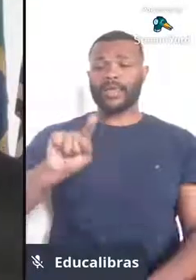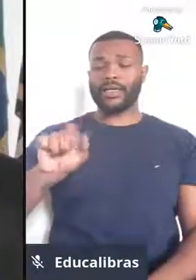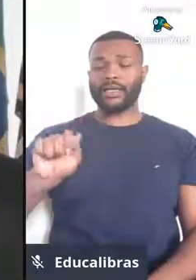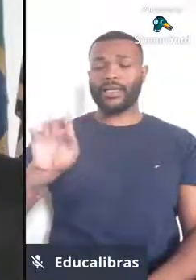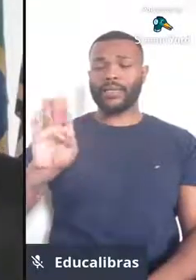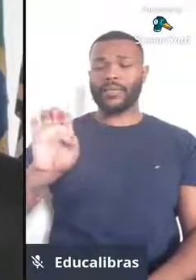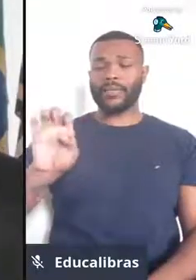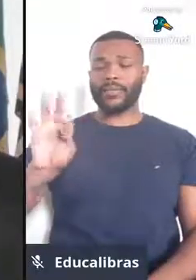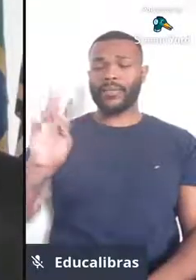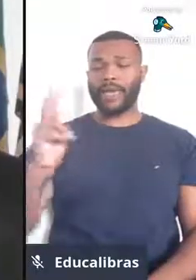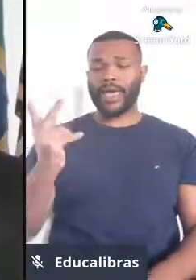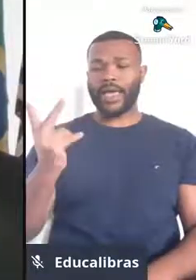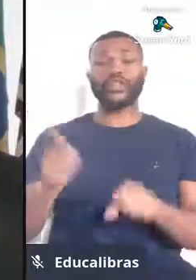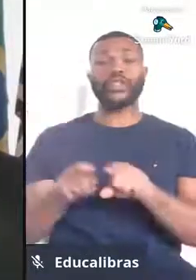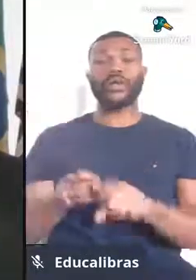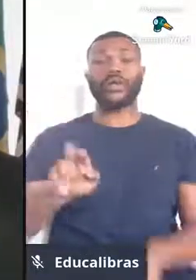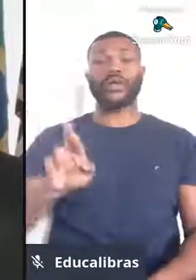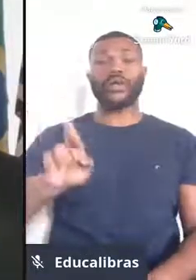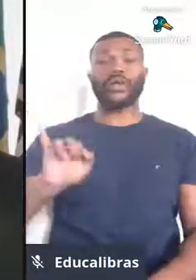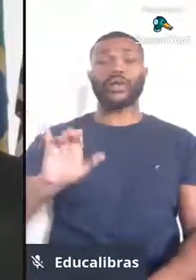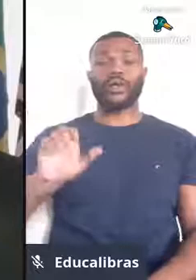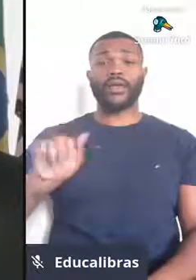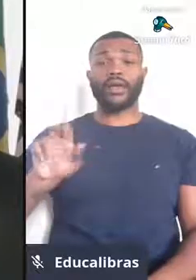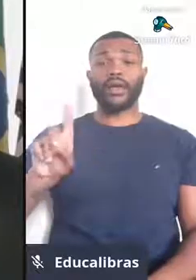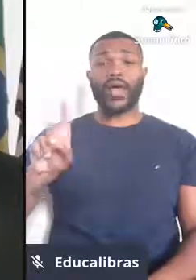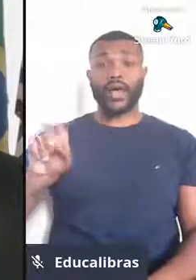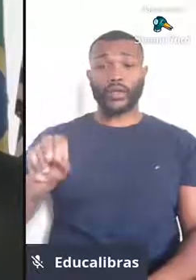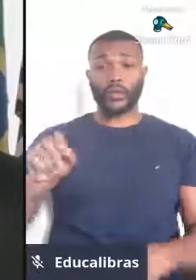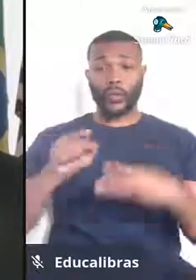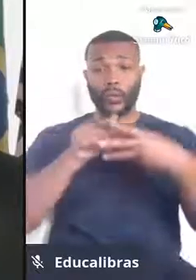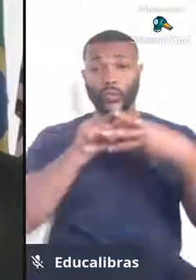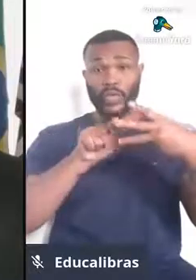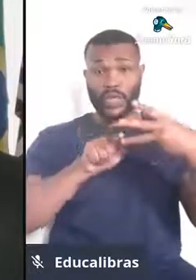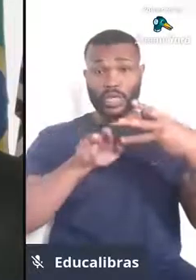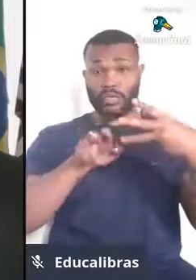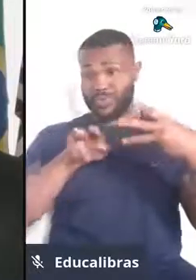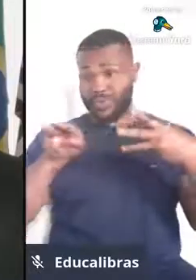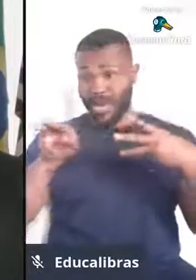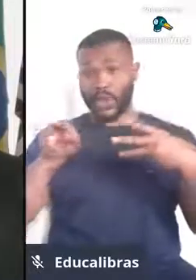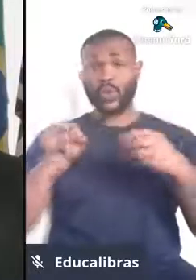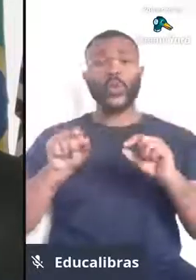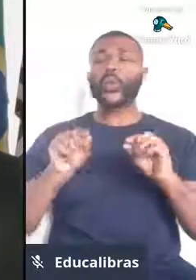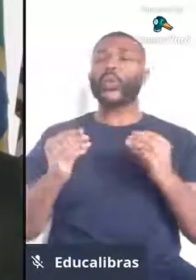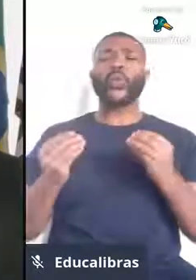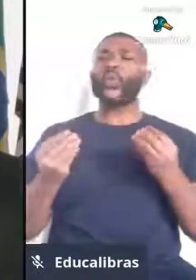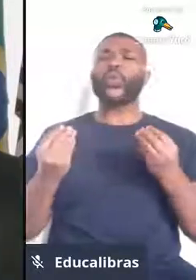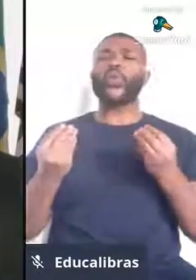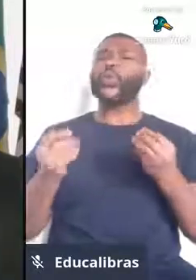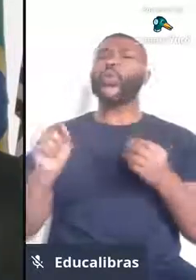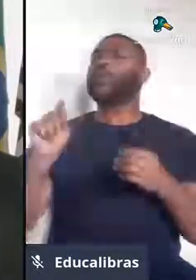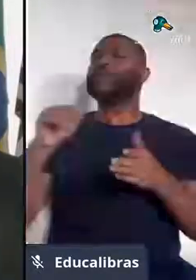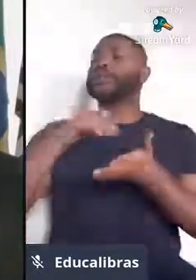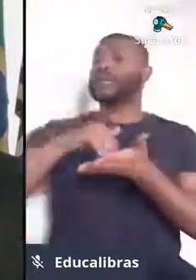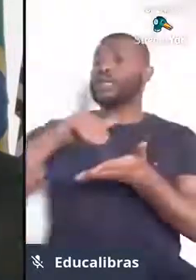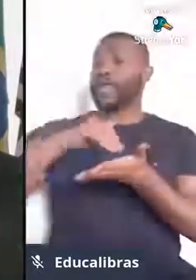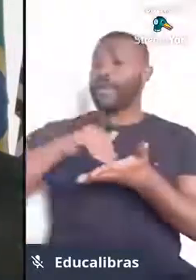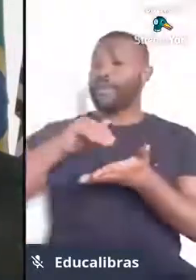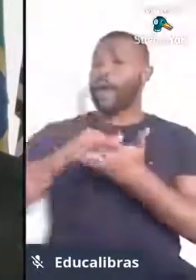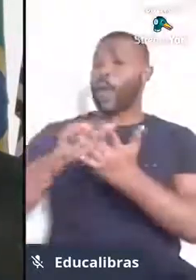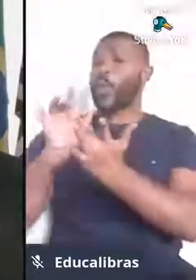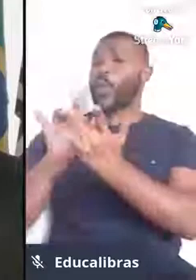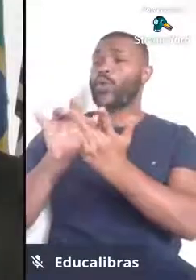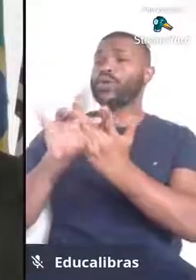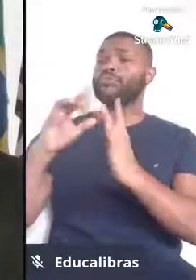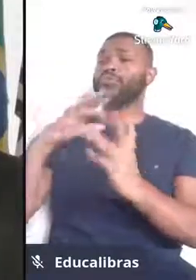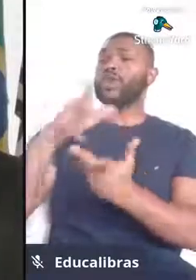o Ricardo Caiafa, que estão nos ouvindo aqui, o que faz na prática a Secretaria de Relações Internacionais?